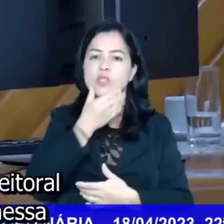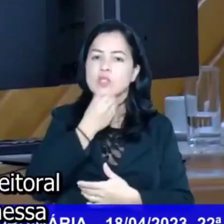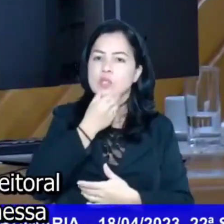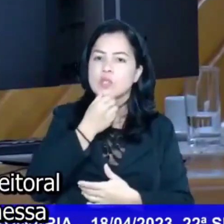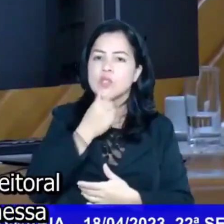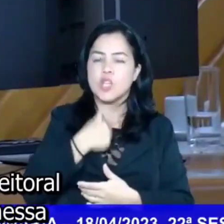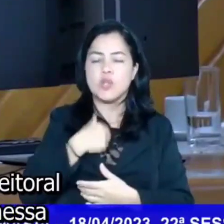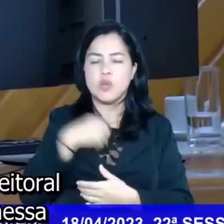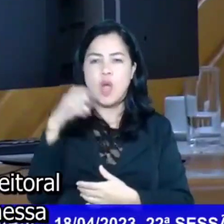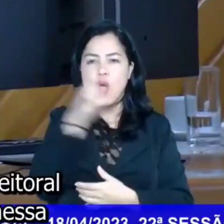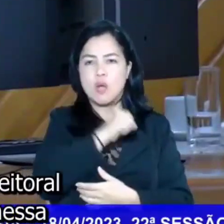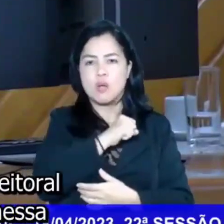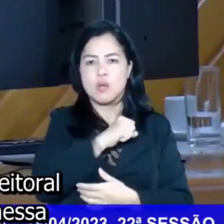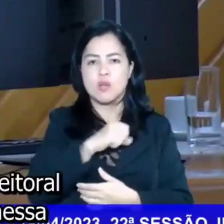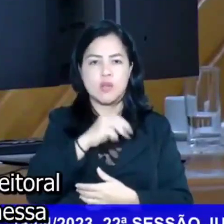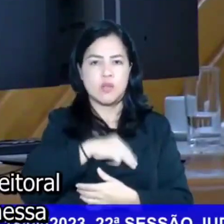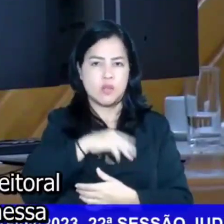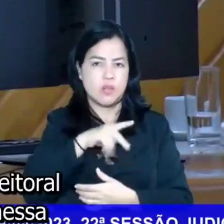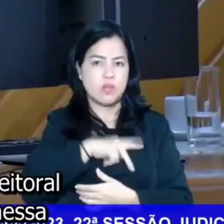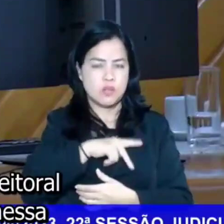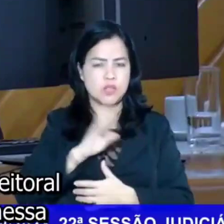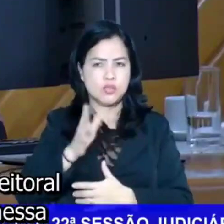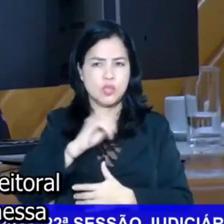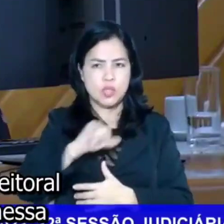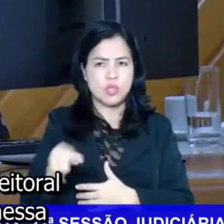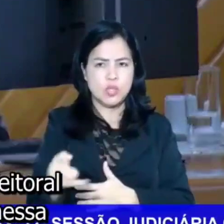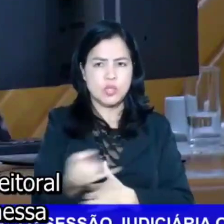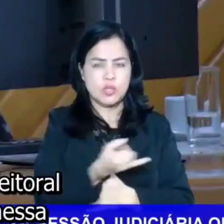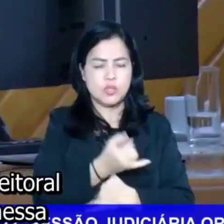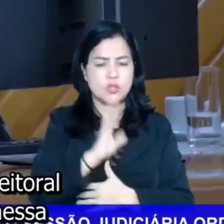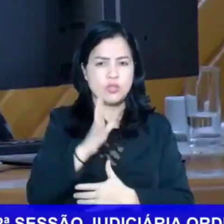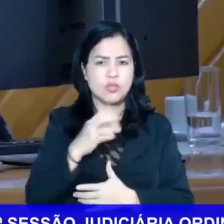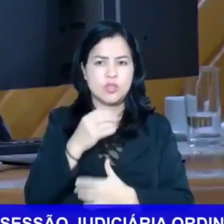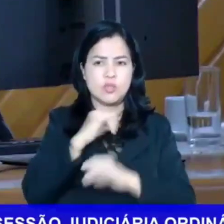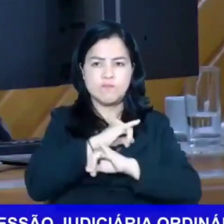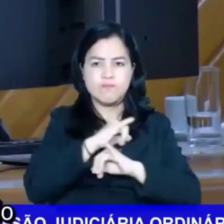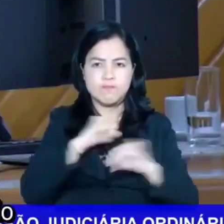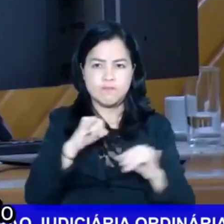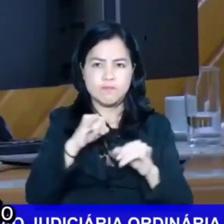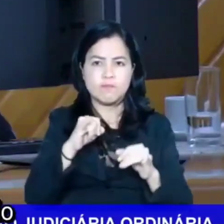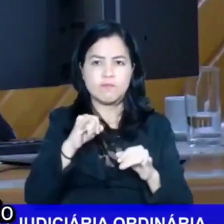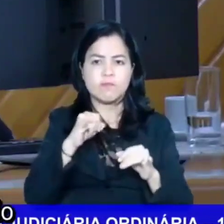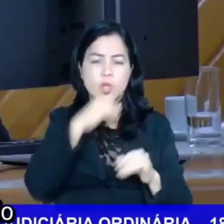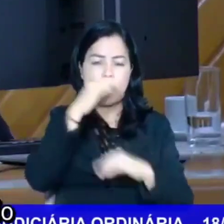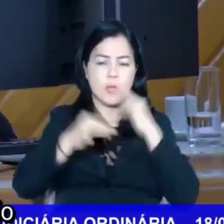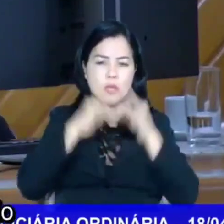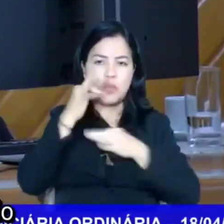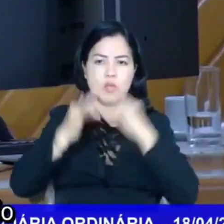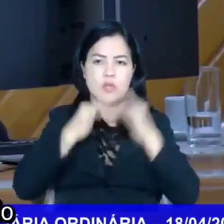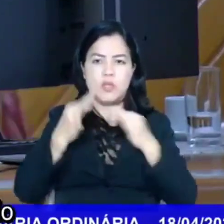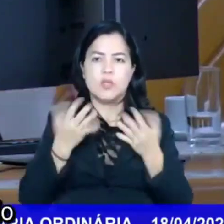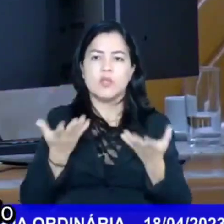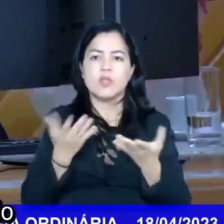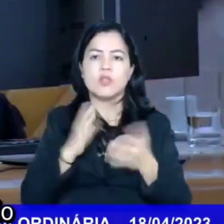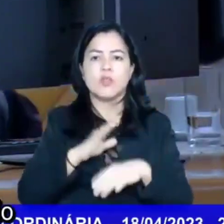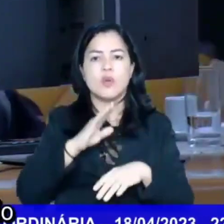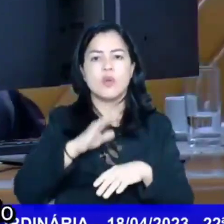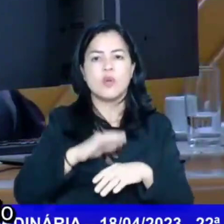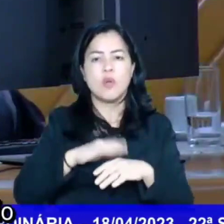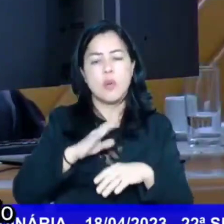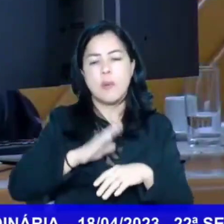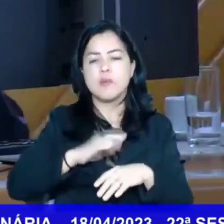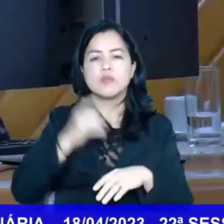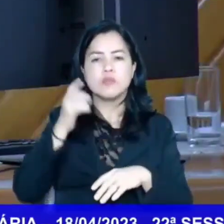breve. O Ministério Público Eleitoral já teve oportunidade de se manifestar nessa AGE em